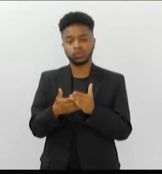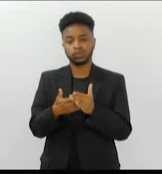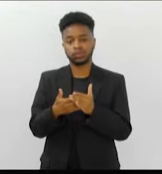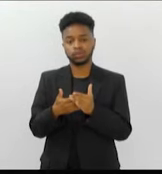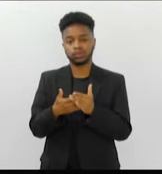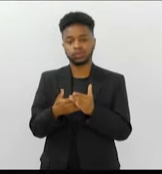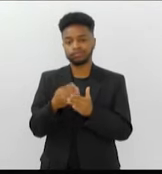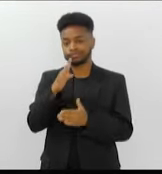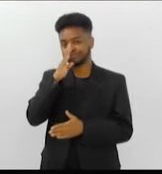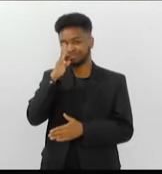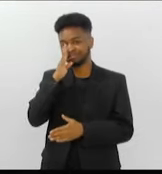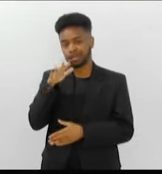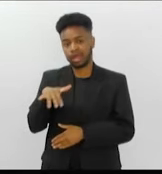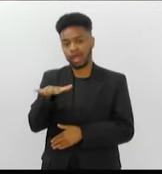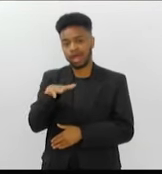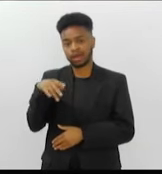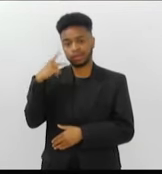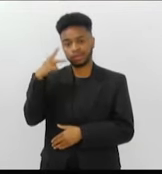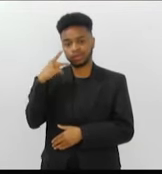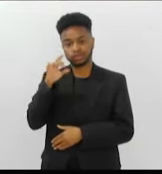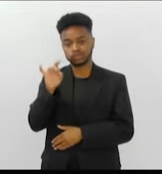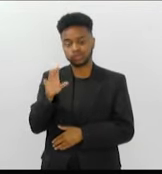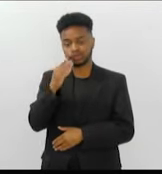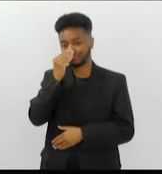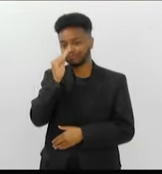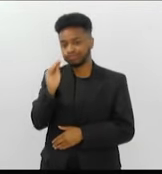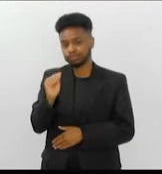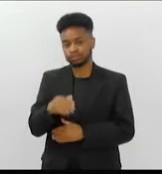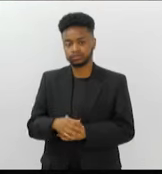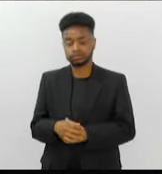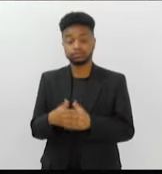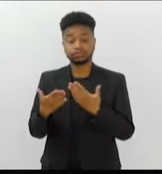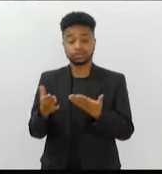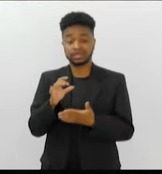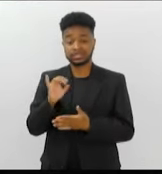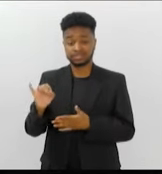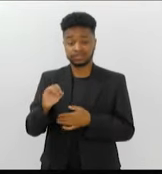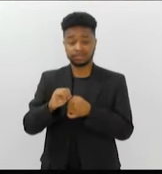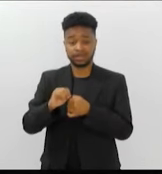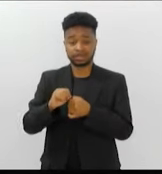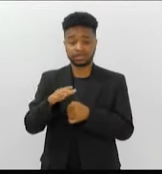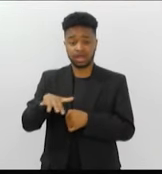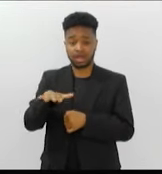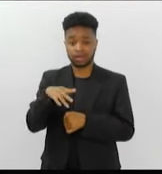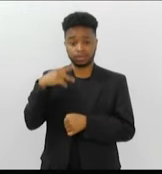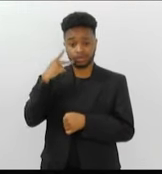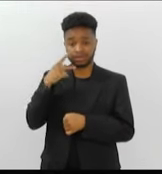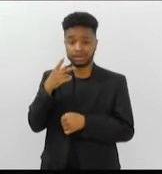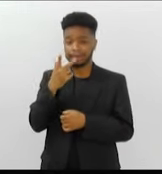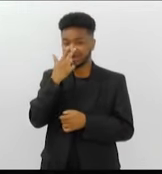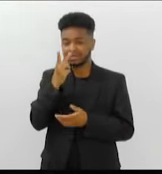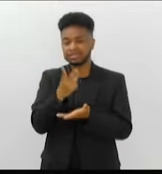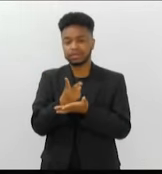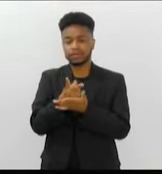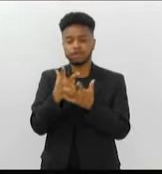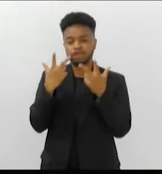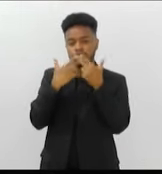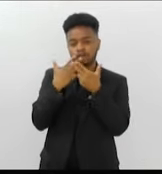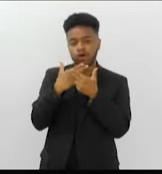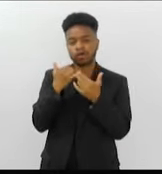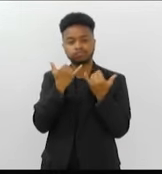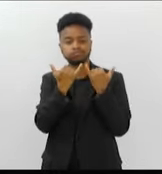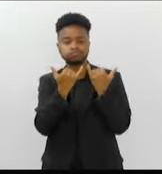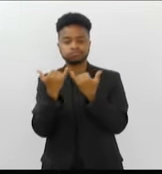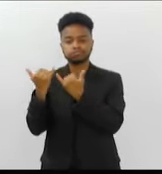campo político. E quando se leva para o campo político, fica o disse-me-disse do que